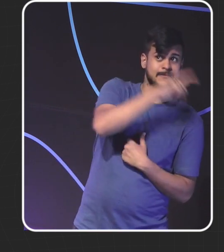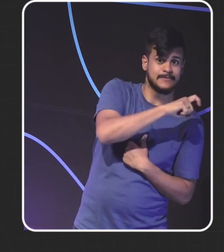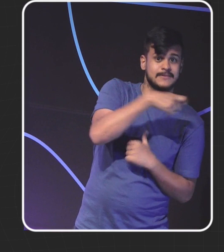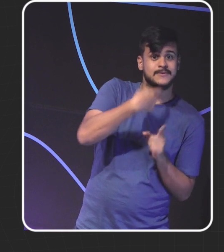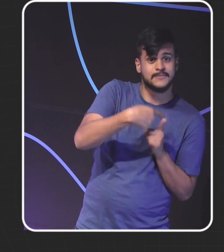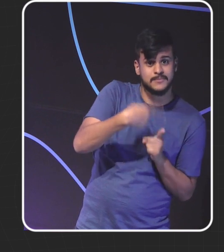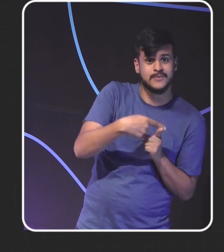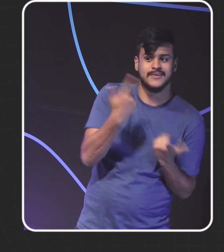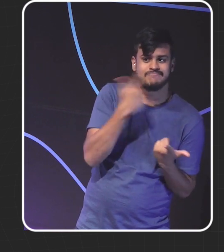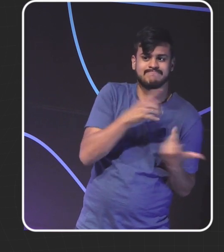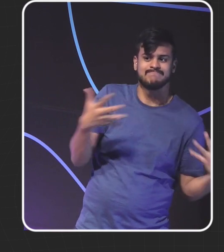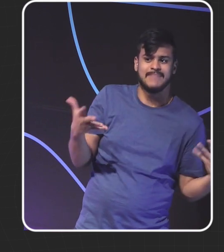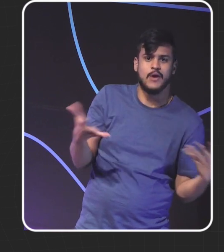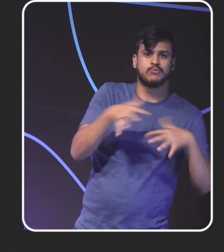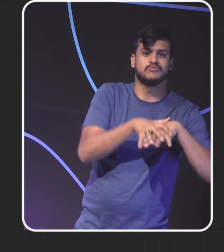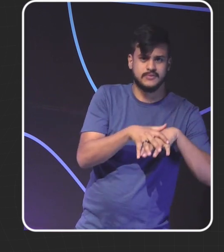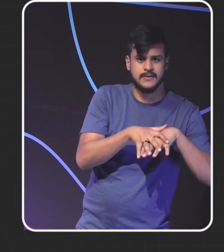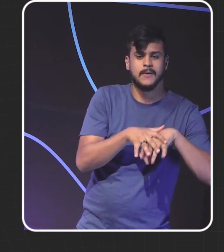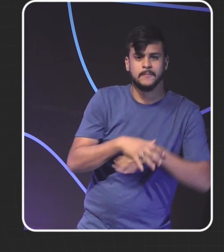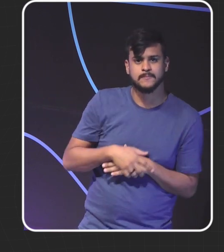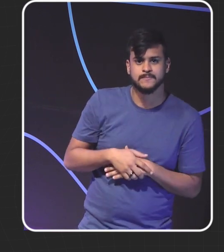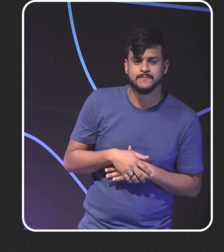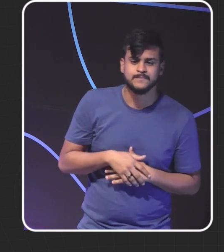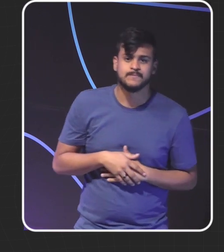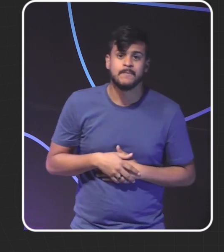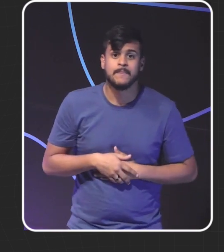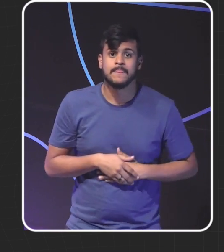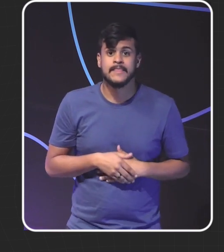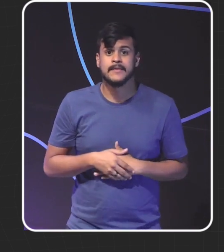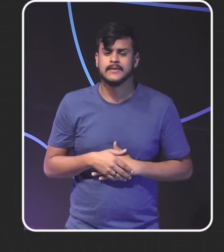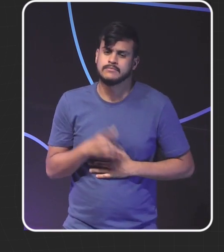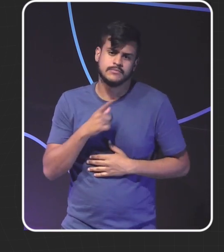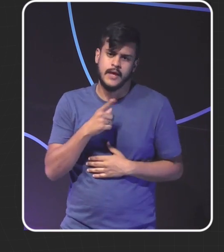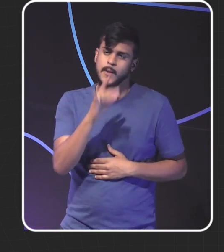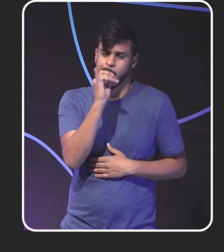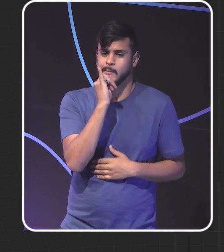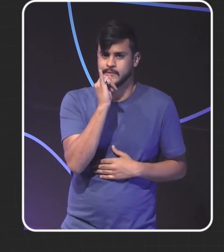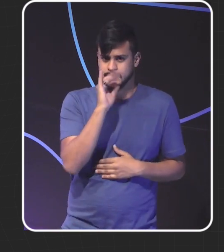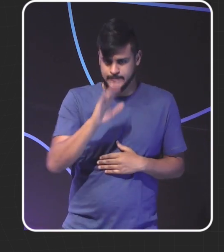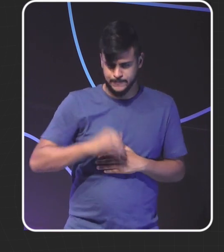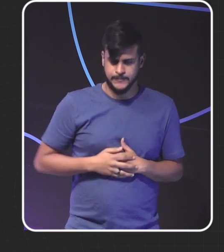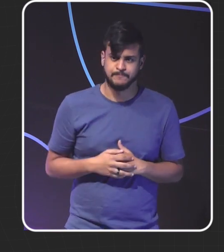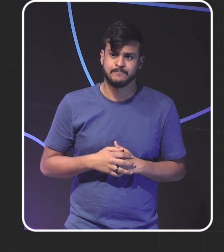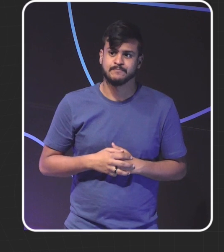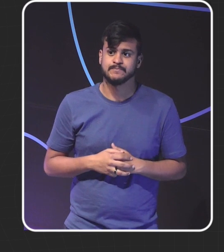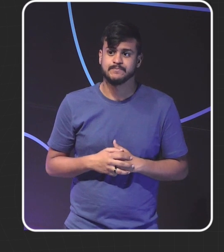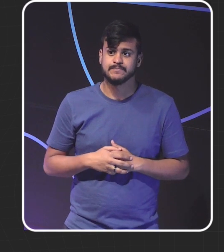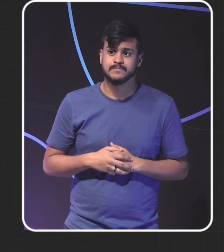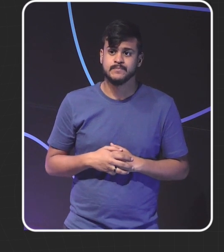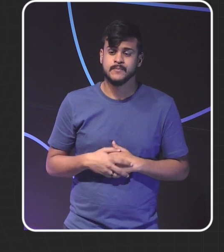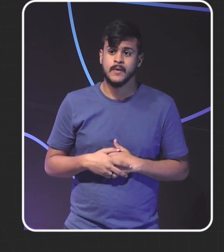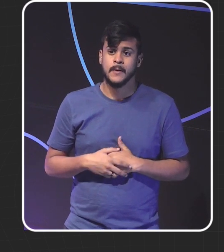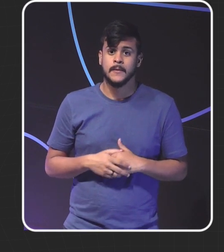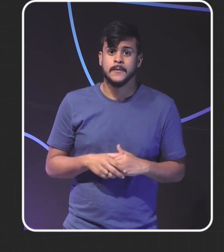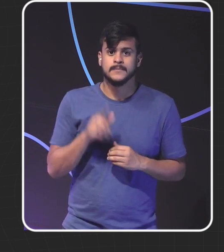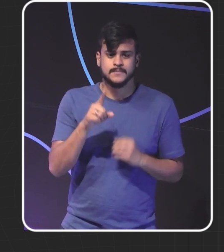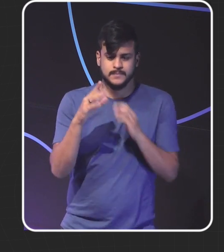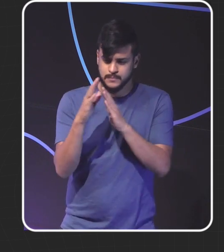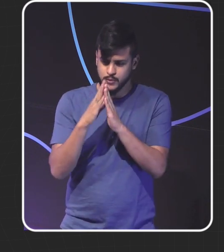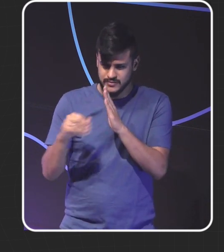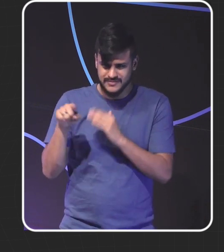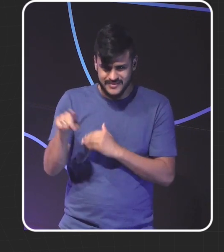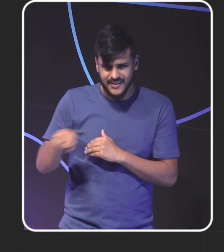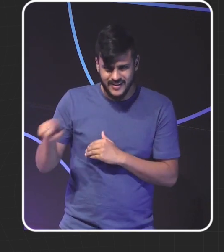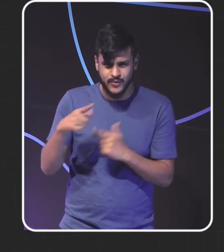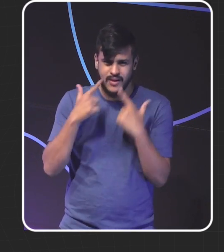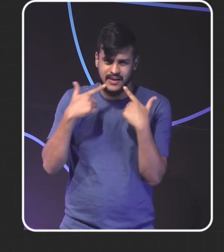inclusão, né? Então, isso vai, desde, por exemplo, se pensar, né, nesses modelos